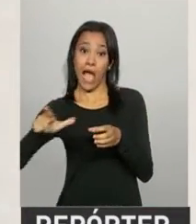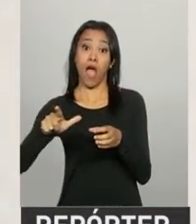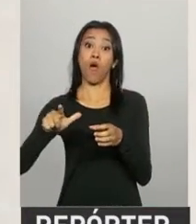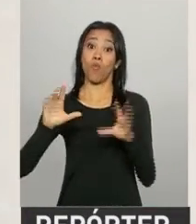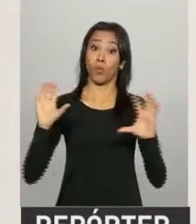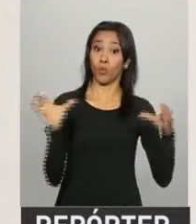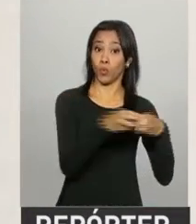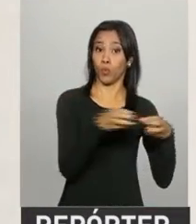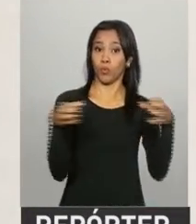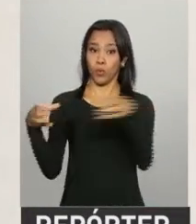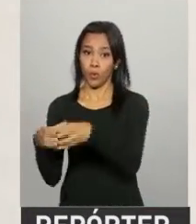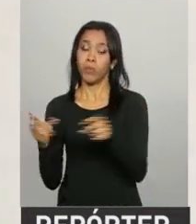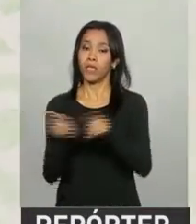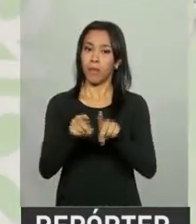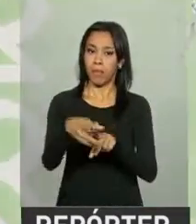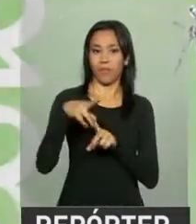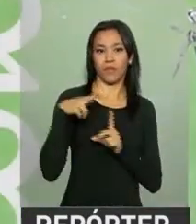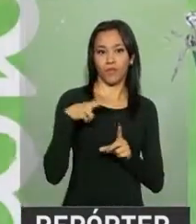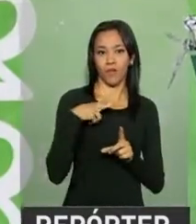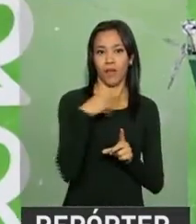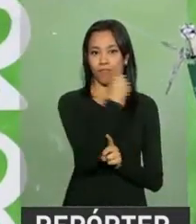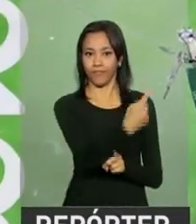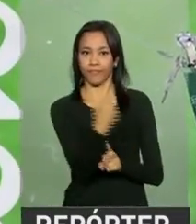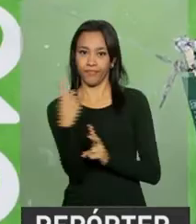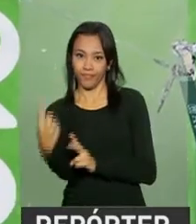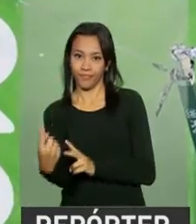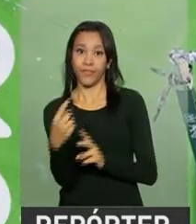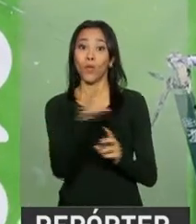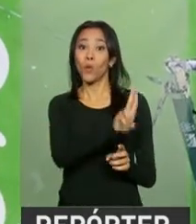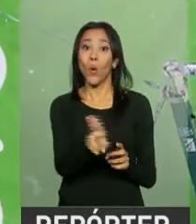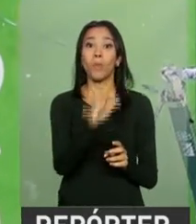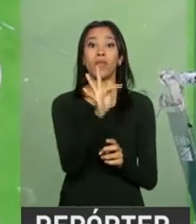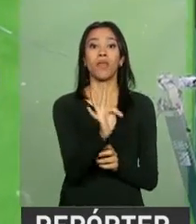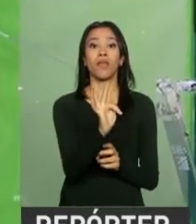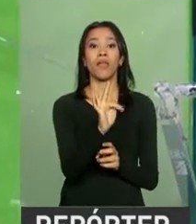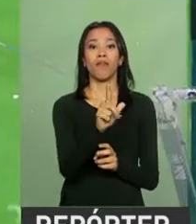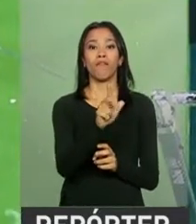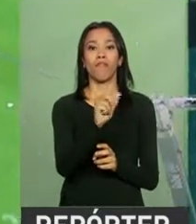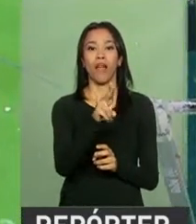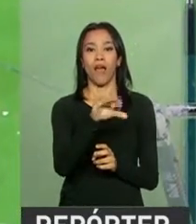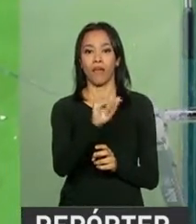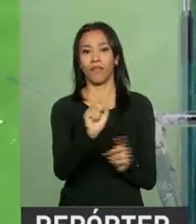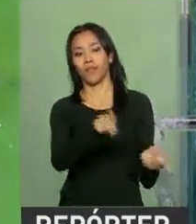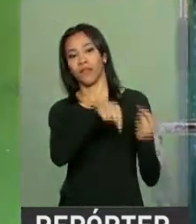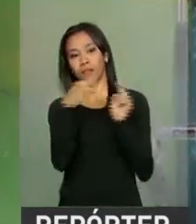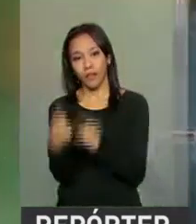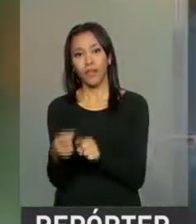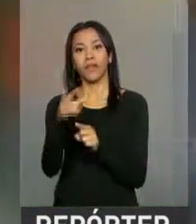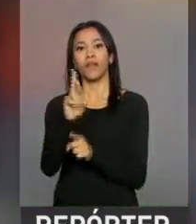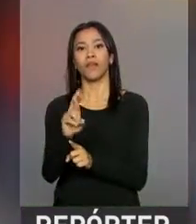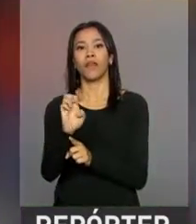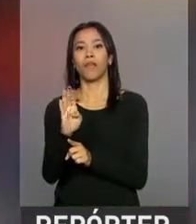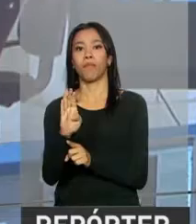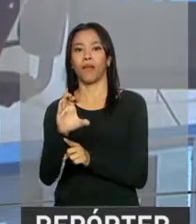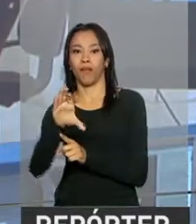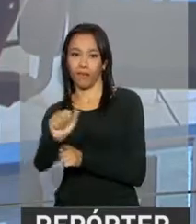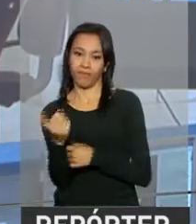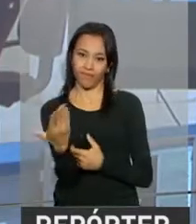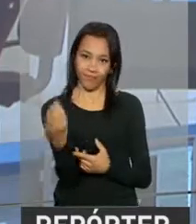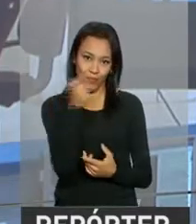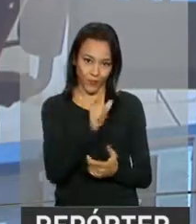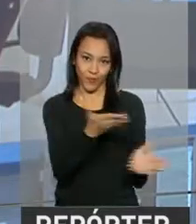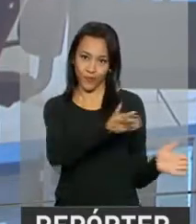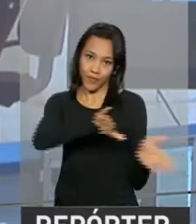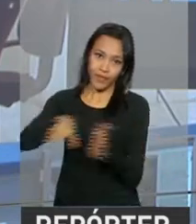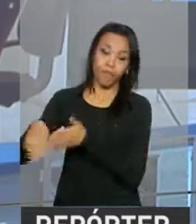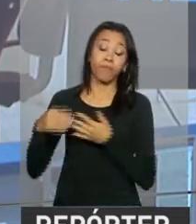e duas finais individuais, com as ginastas Flávia Saraiva e Rebeca Andrade. E foi